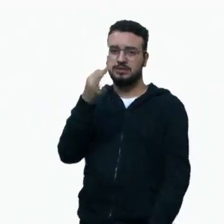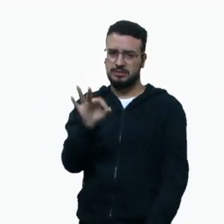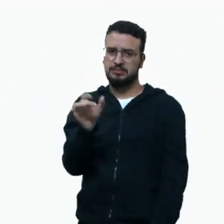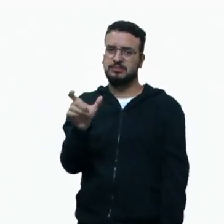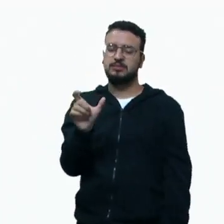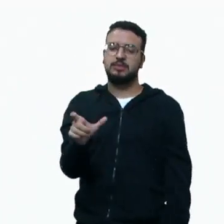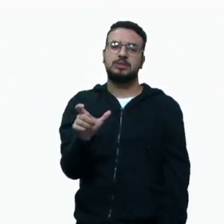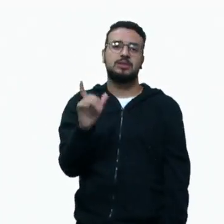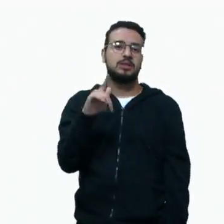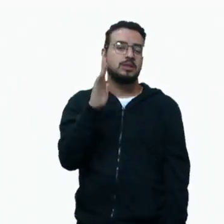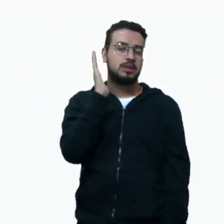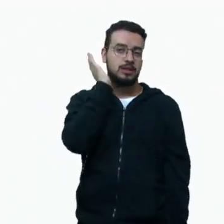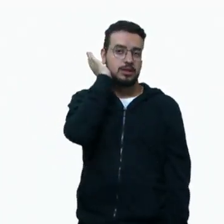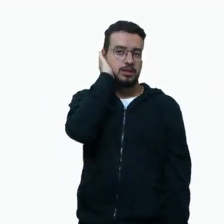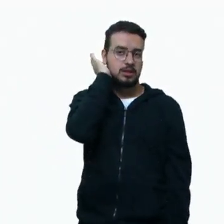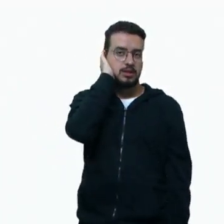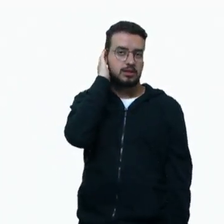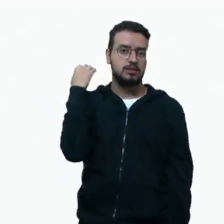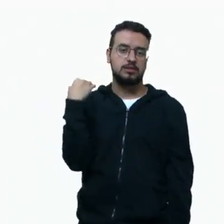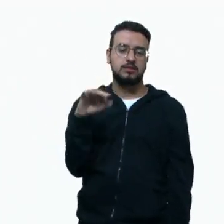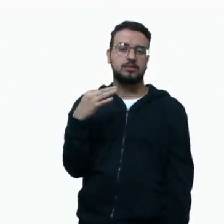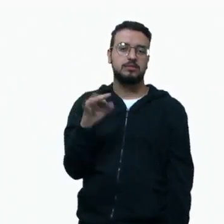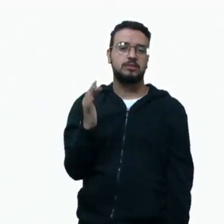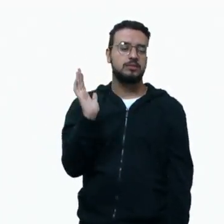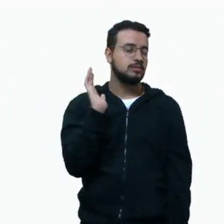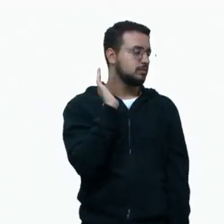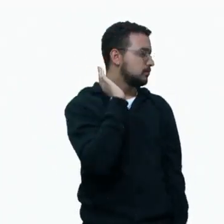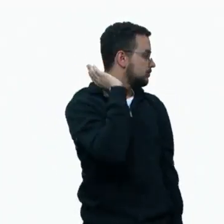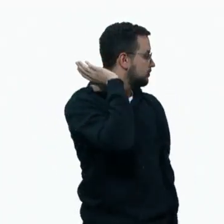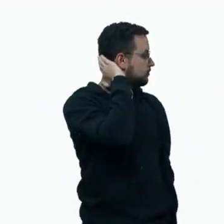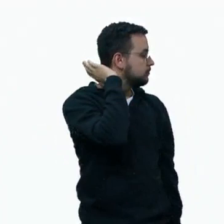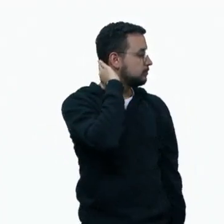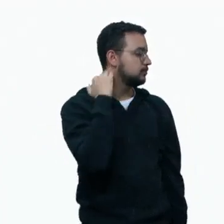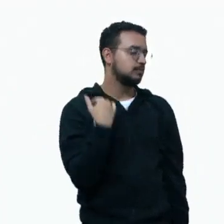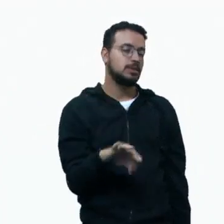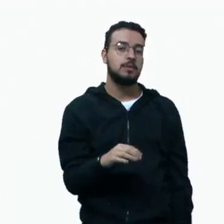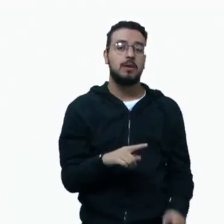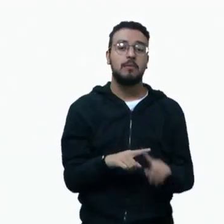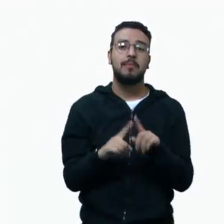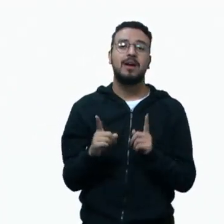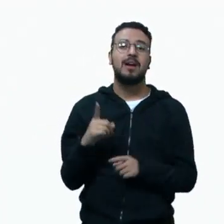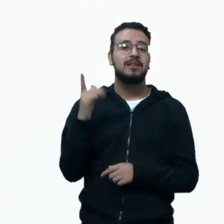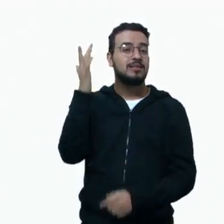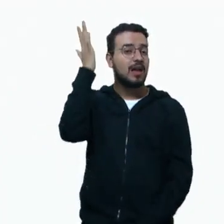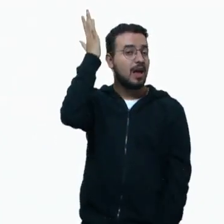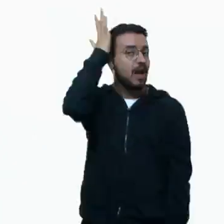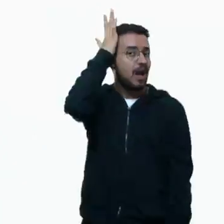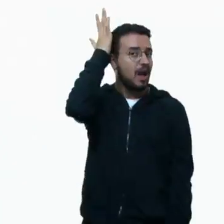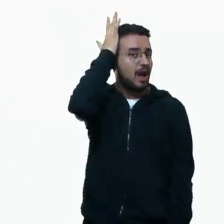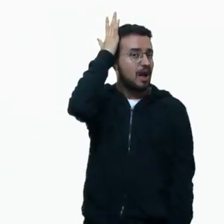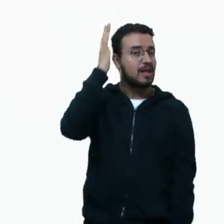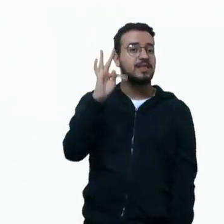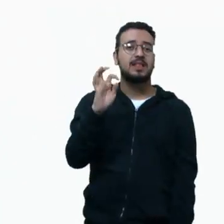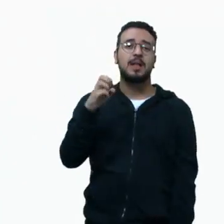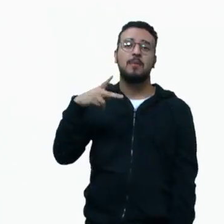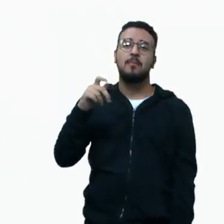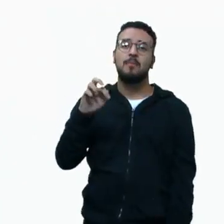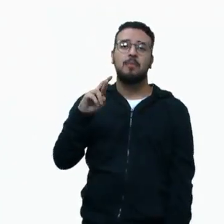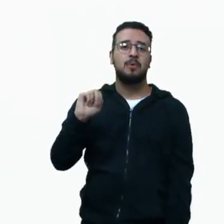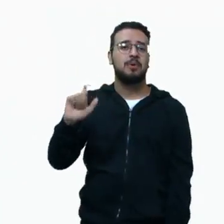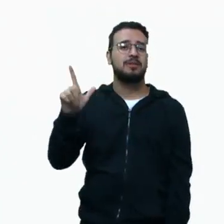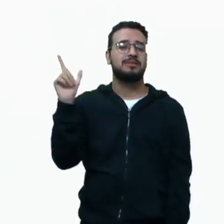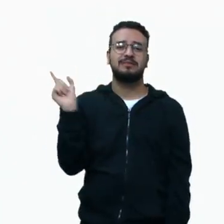temporal, beleza, tá certo. E o lobo occipital, beleza, tá certo. Agora, esse daqui não é o lobo temporal, pessoal. Está repetido